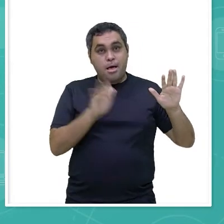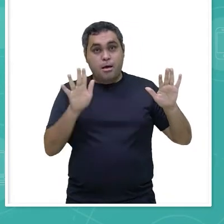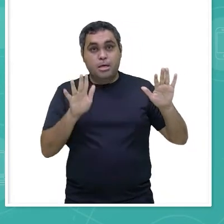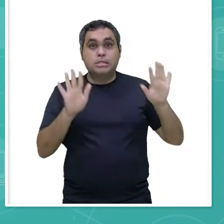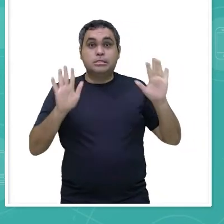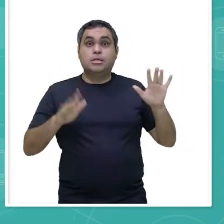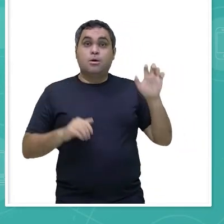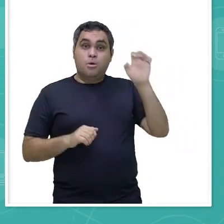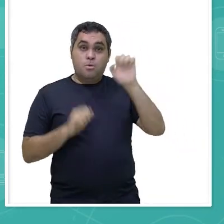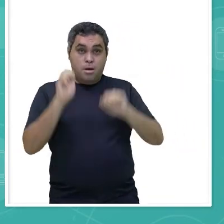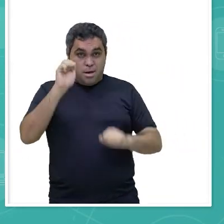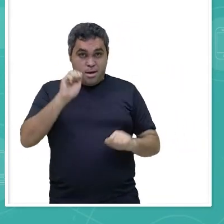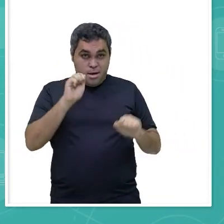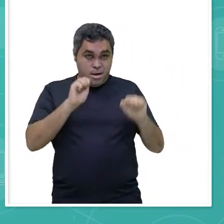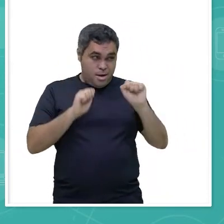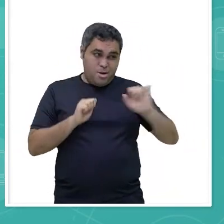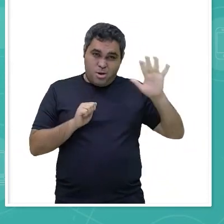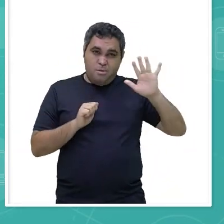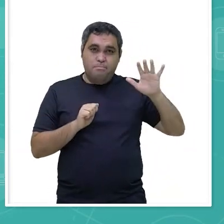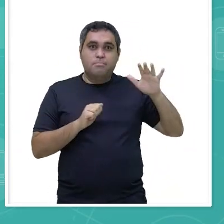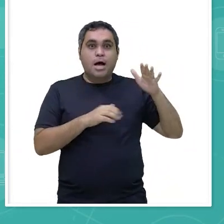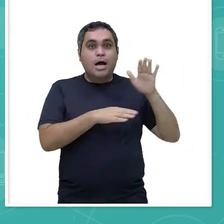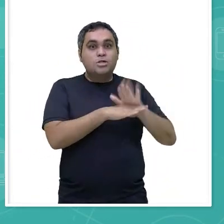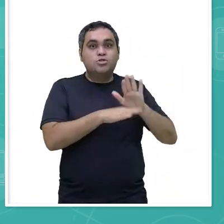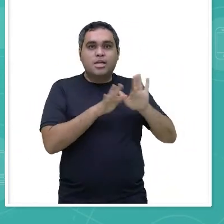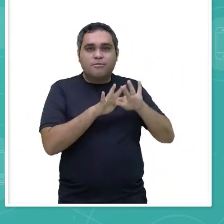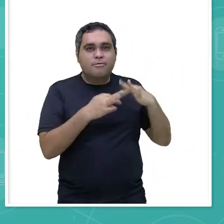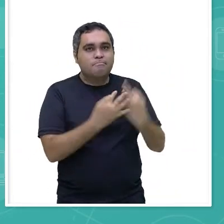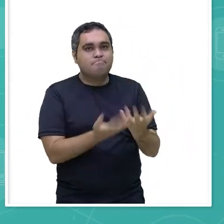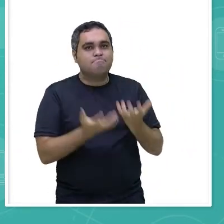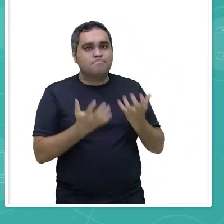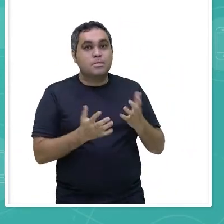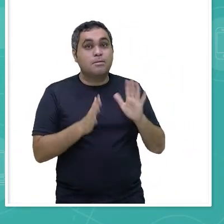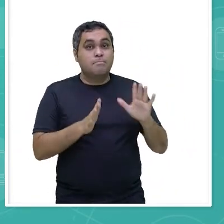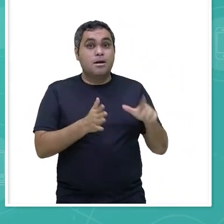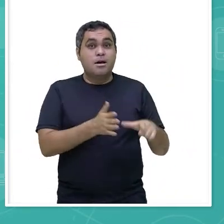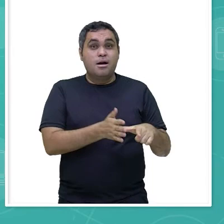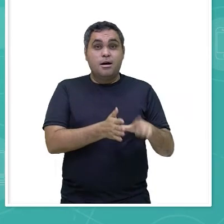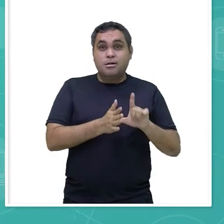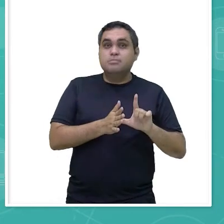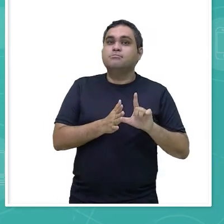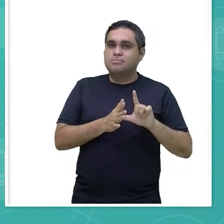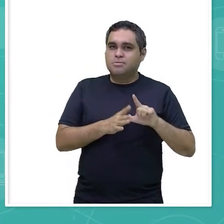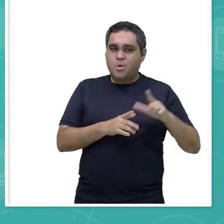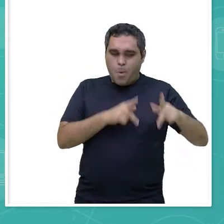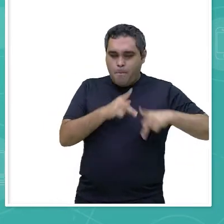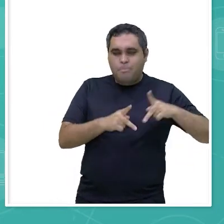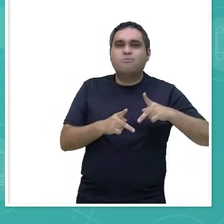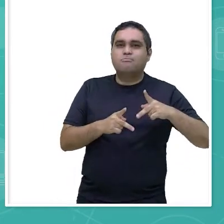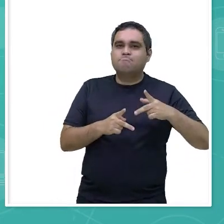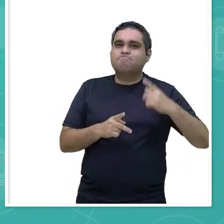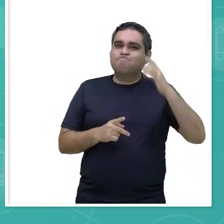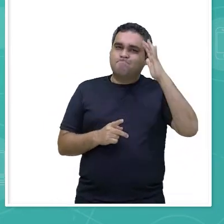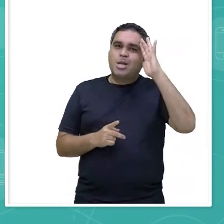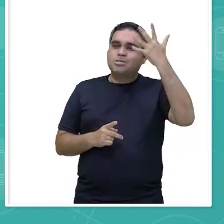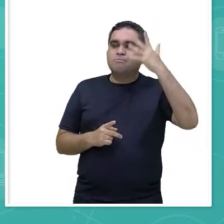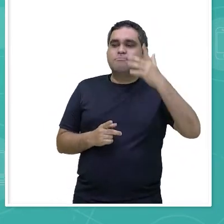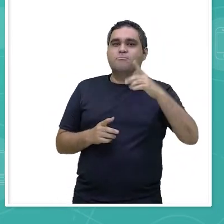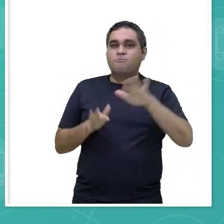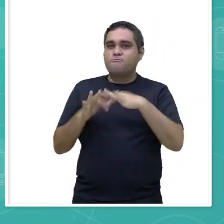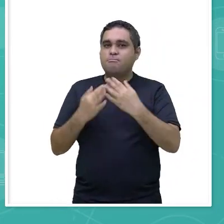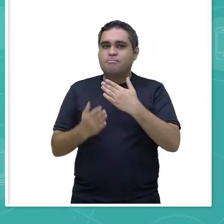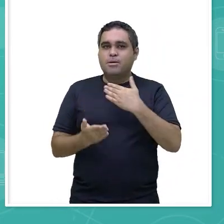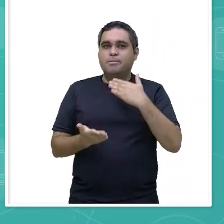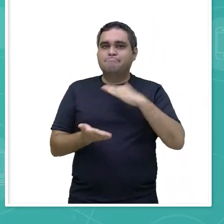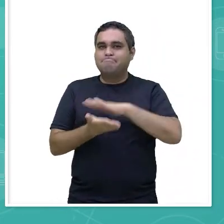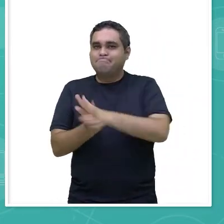imperial, mas não deu certo. Eles foram fuzilados antes disso. Então Lenin assumiu o comando da Rússia, pôs fim à República da